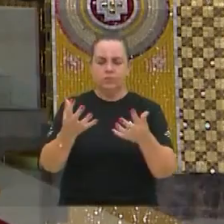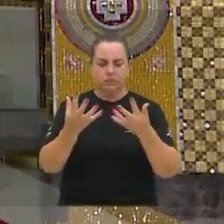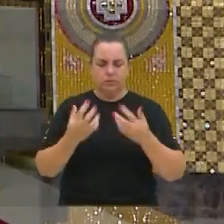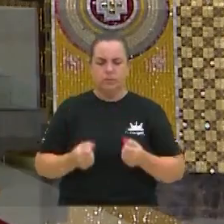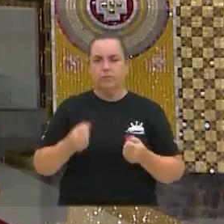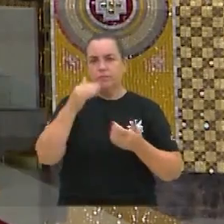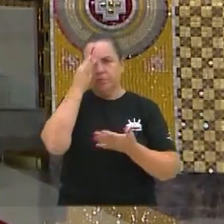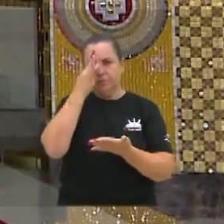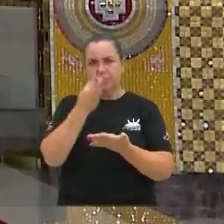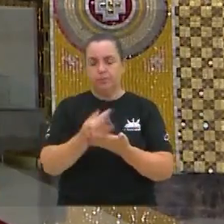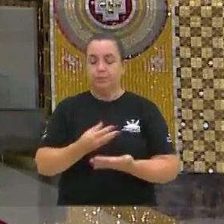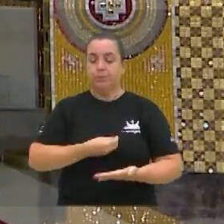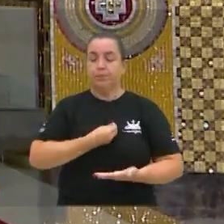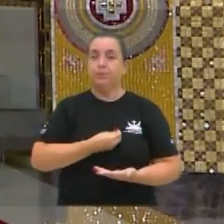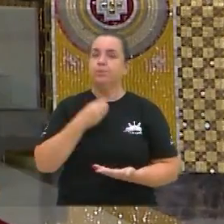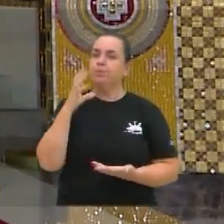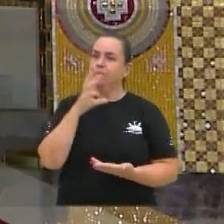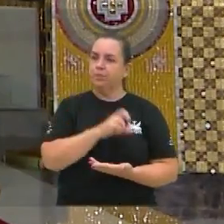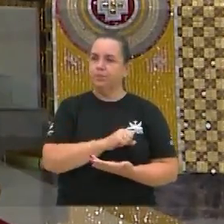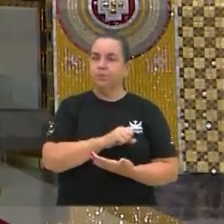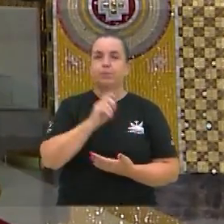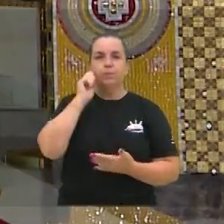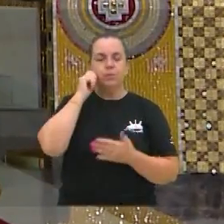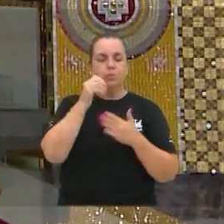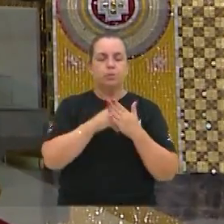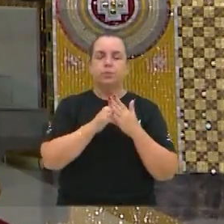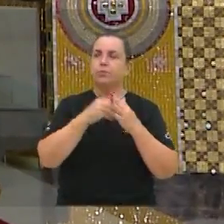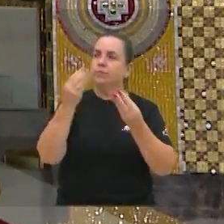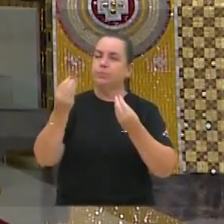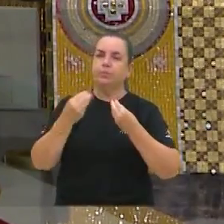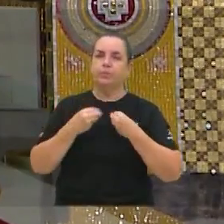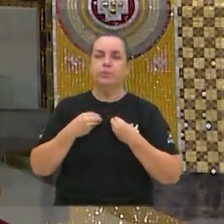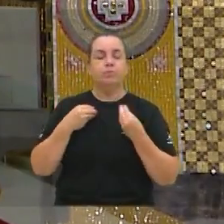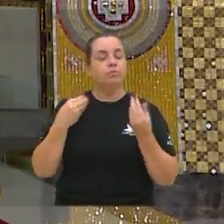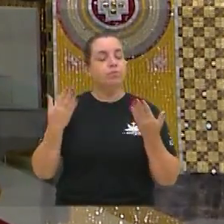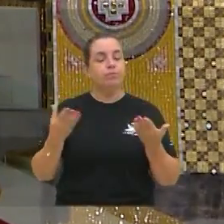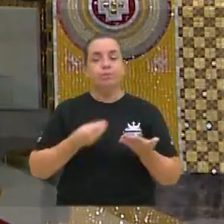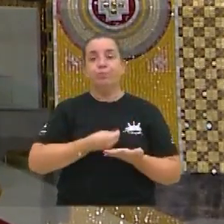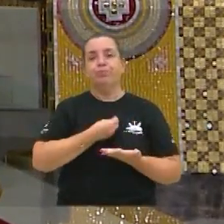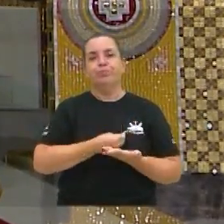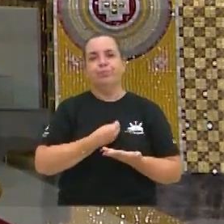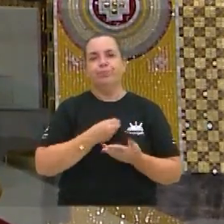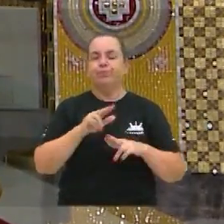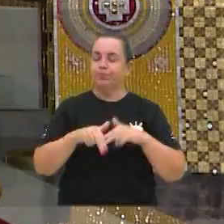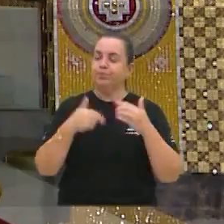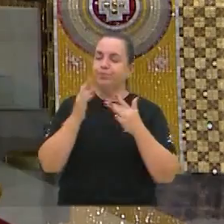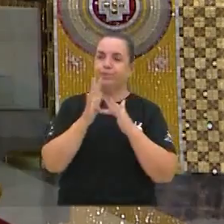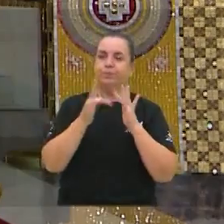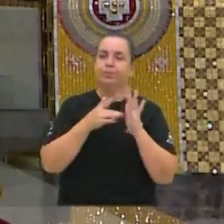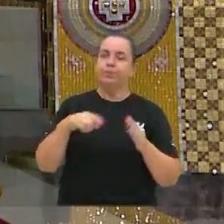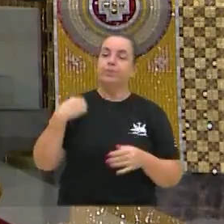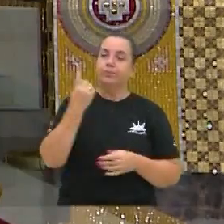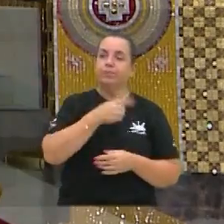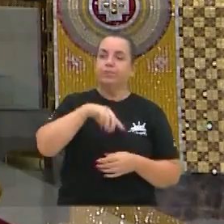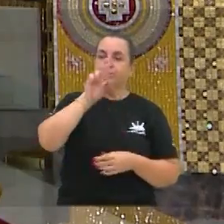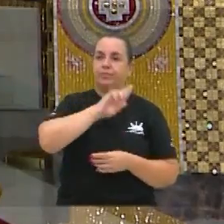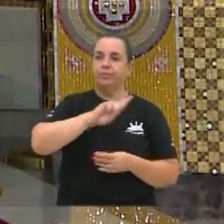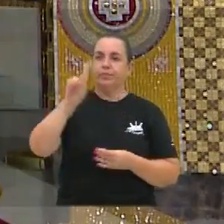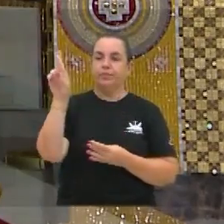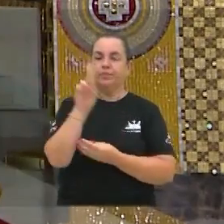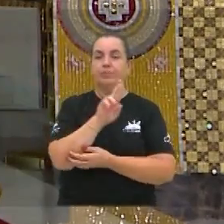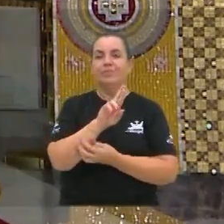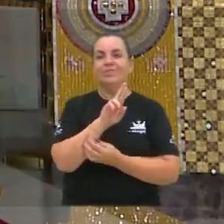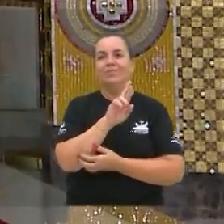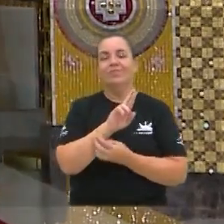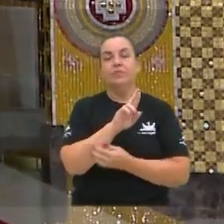fé e viver com amor o mistério que nos destes participar, por Cristo